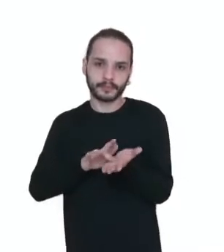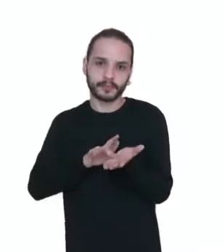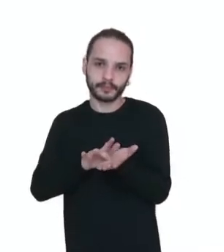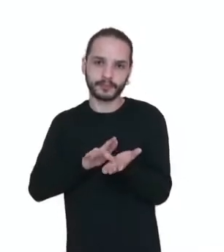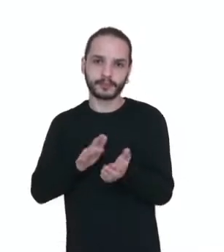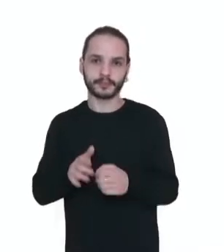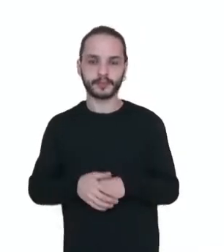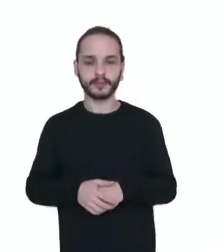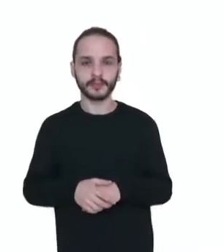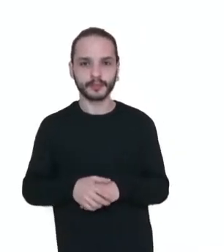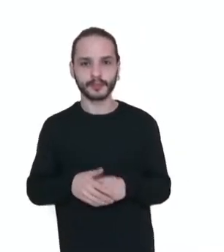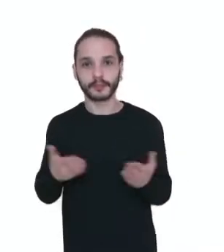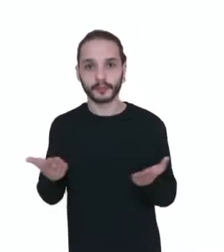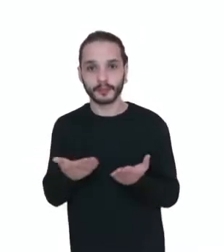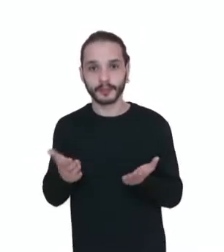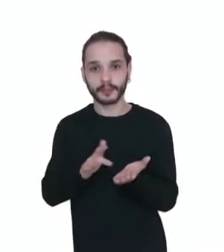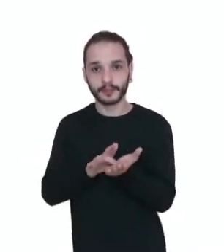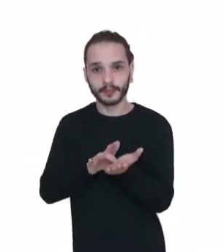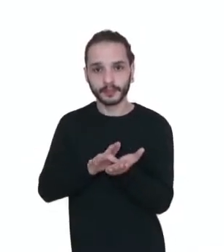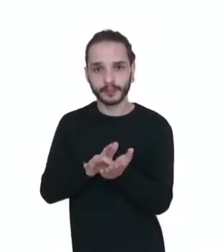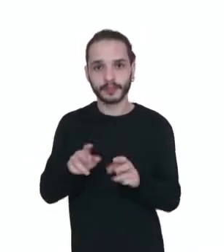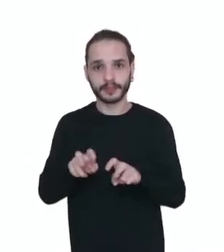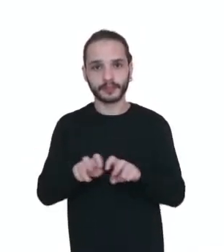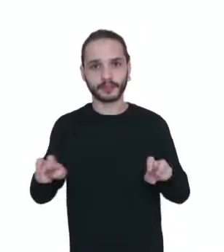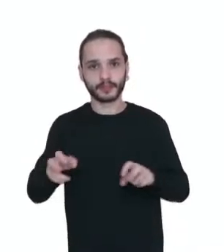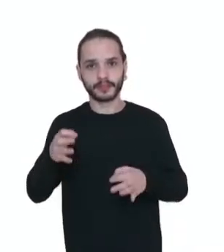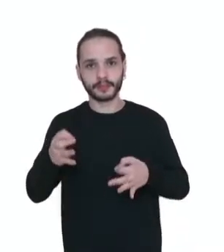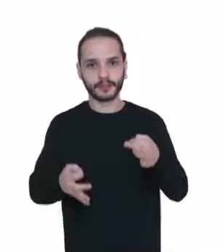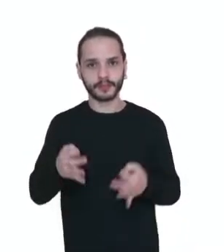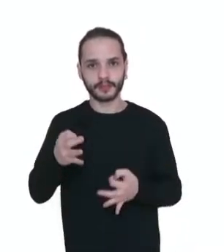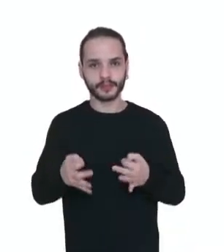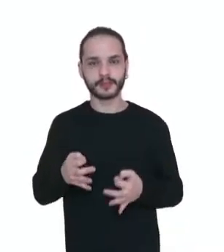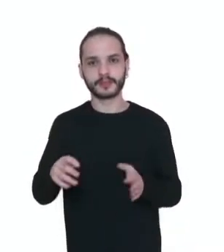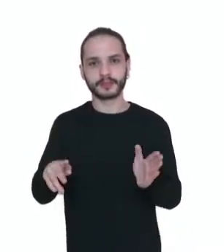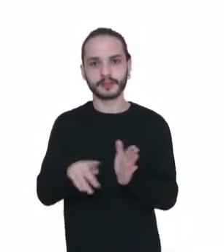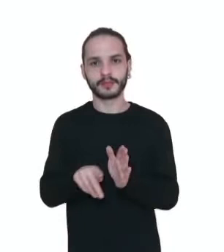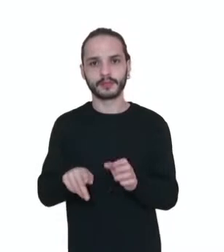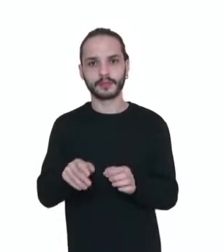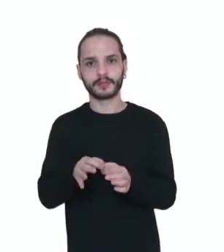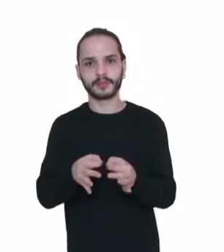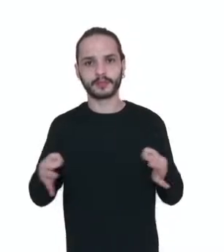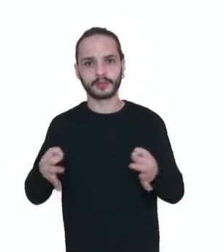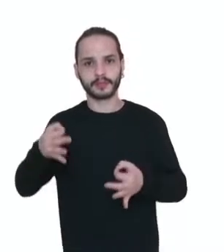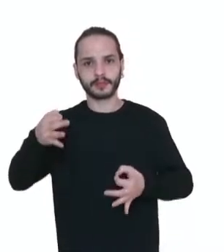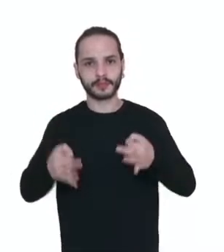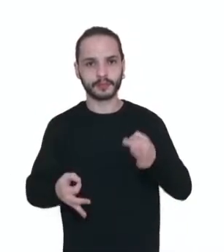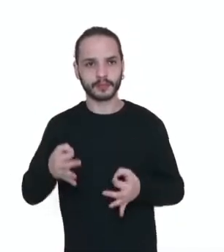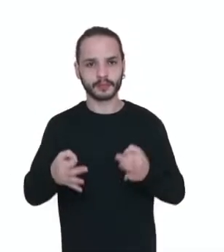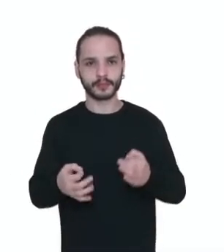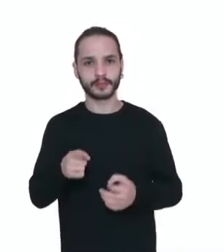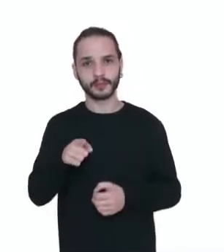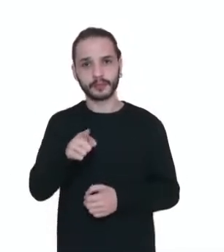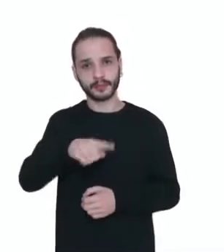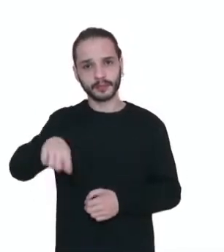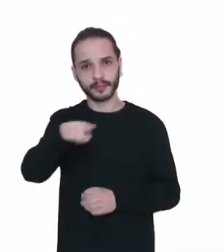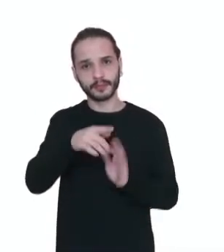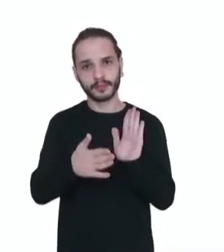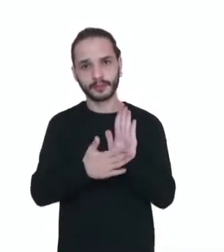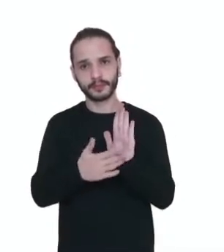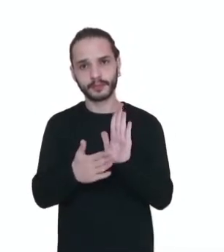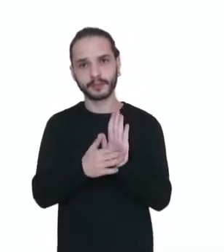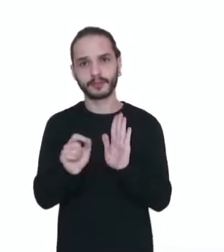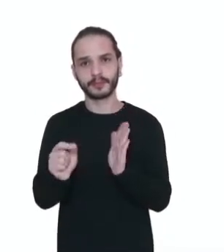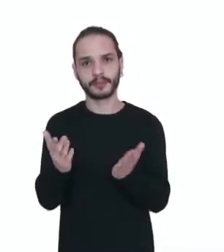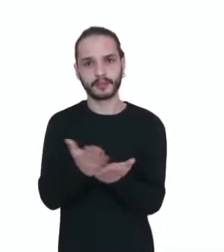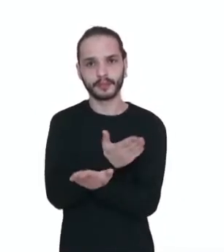é a simulação de um tribunal judiciário, dividido em 3 grupos. Então, a gente sugere que vocês, né, se dividam aí na turma de